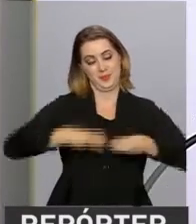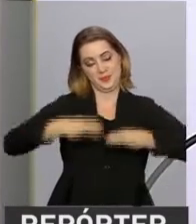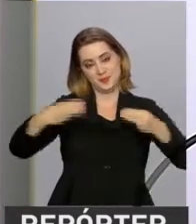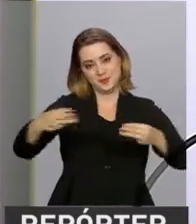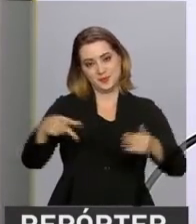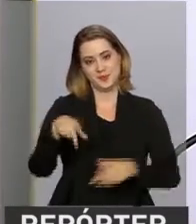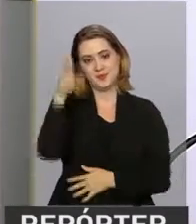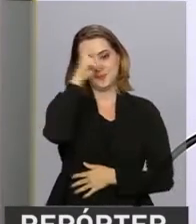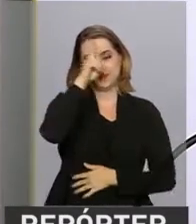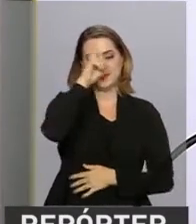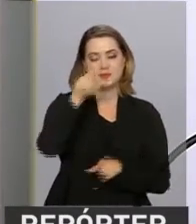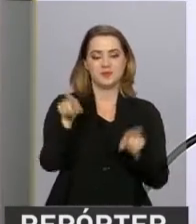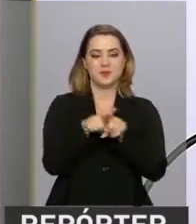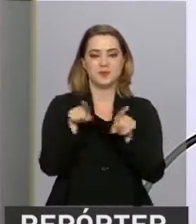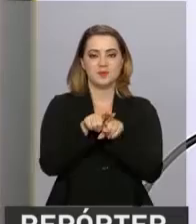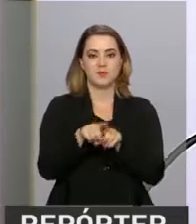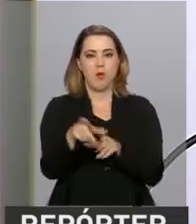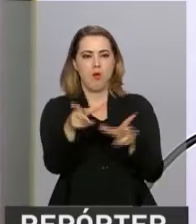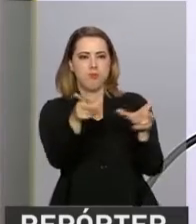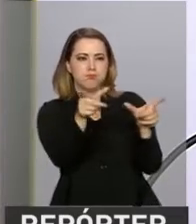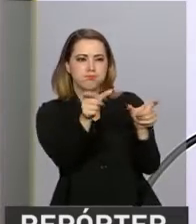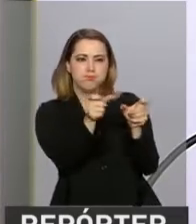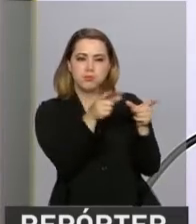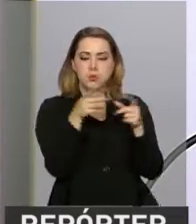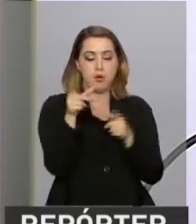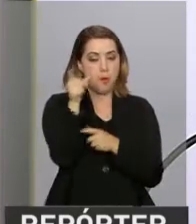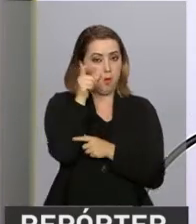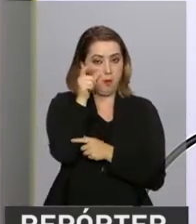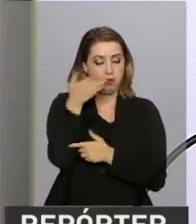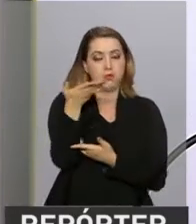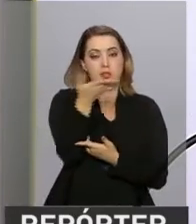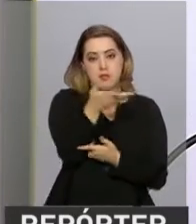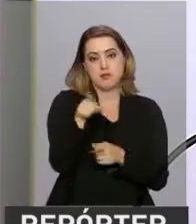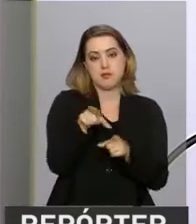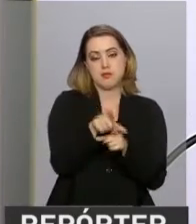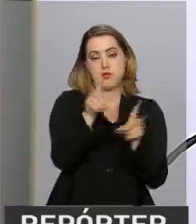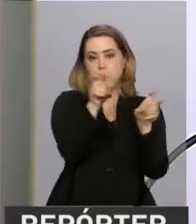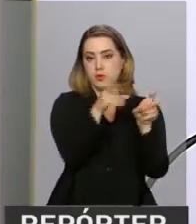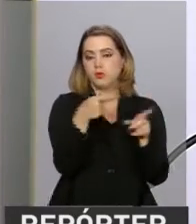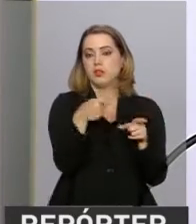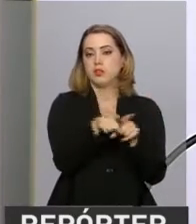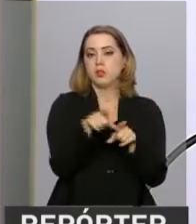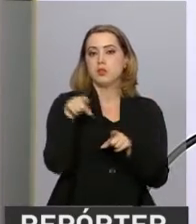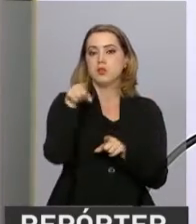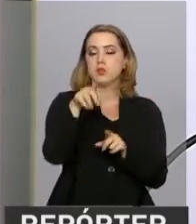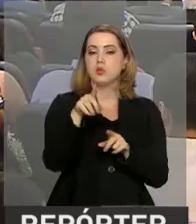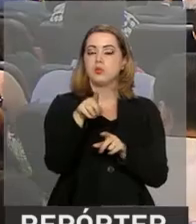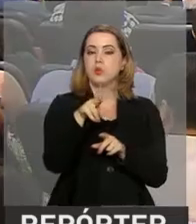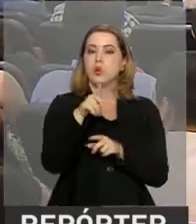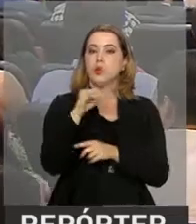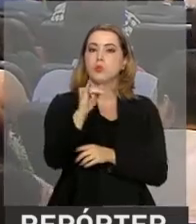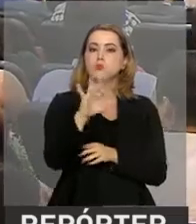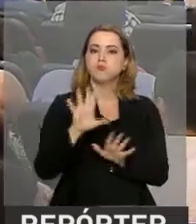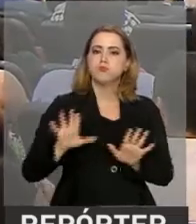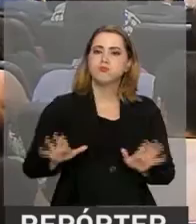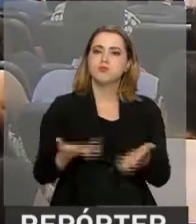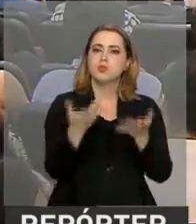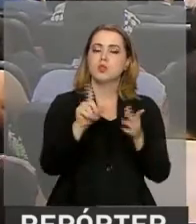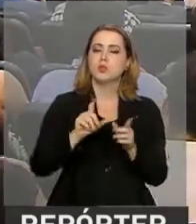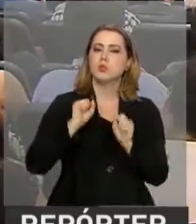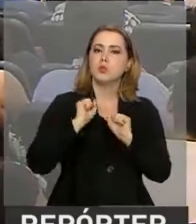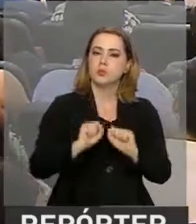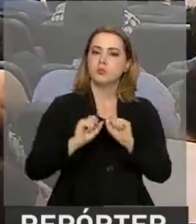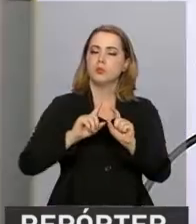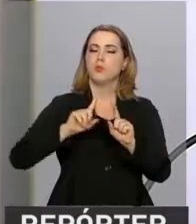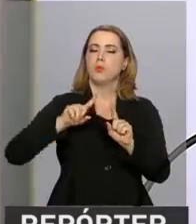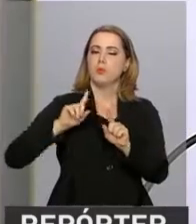que as Paralimpíadas chamaram a atenção para o tema. Alberto Alves disse que a data ressalta o potencial de crescimento do